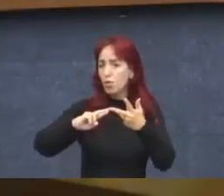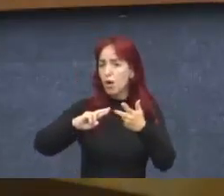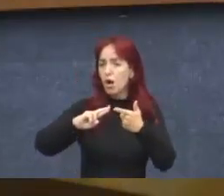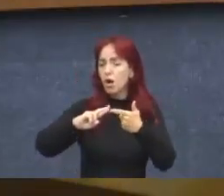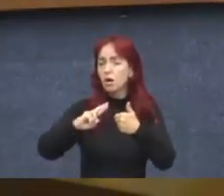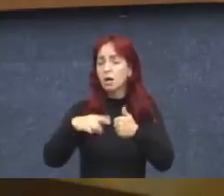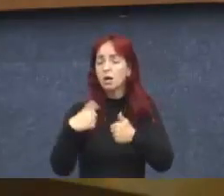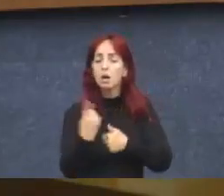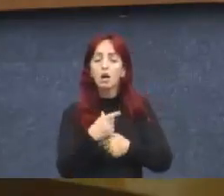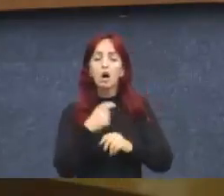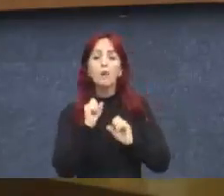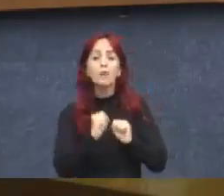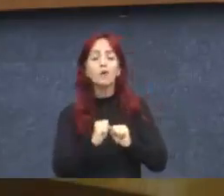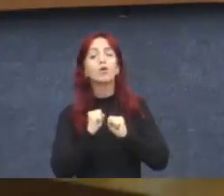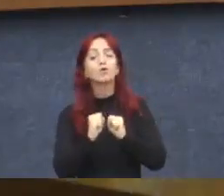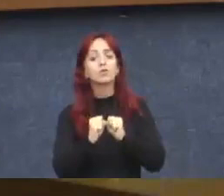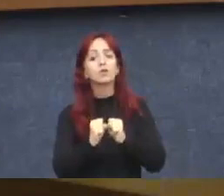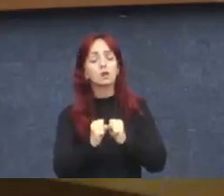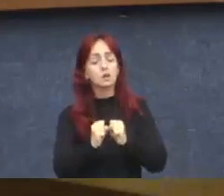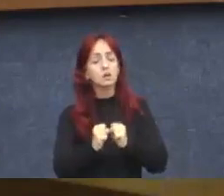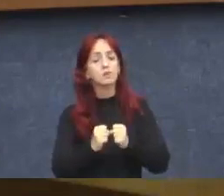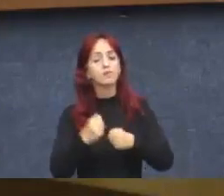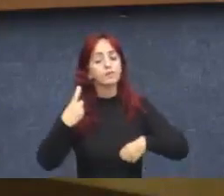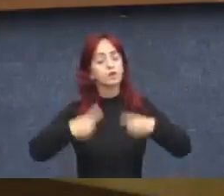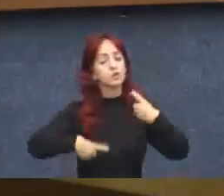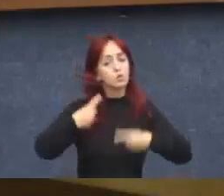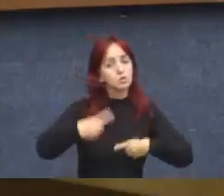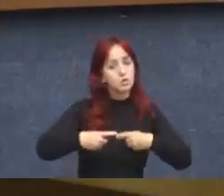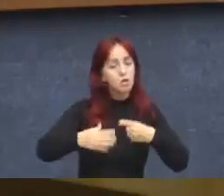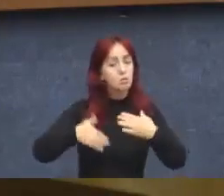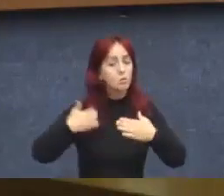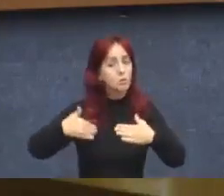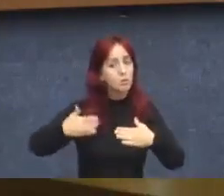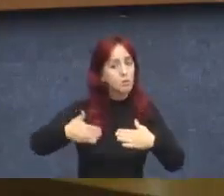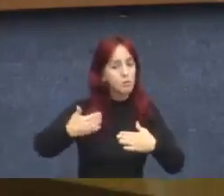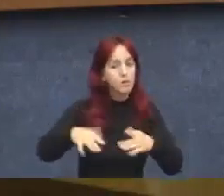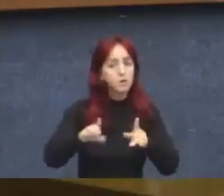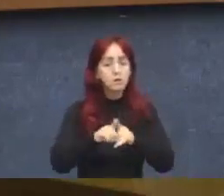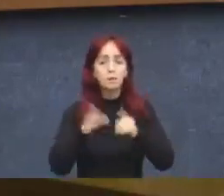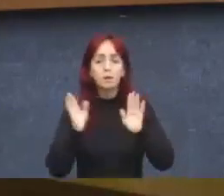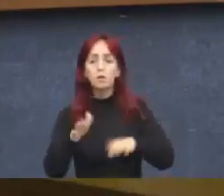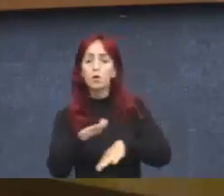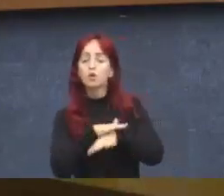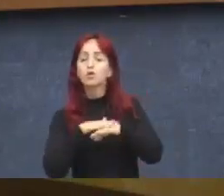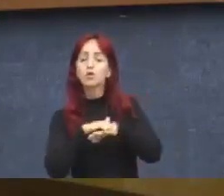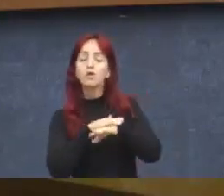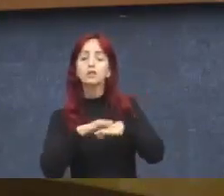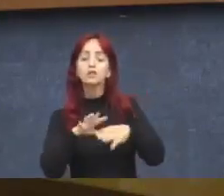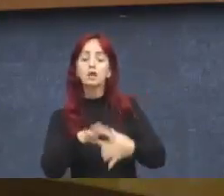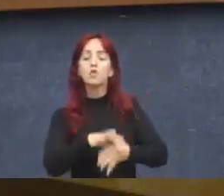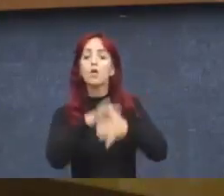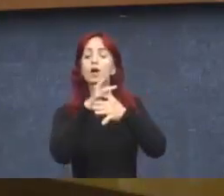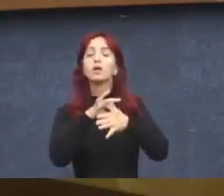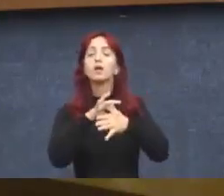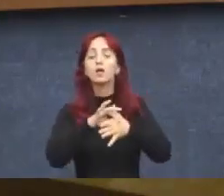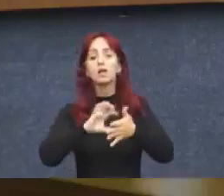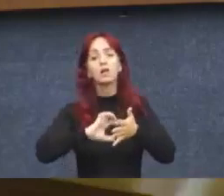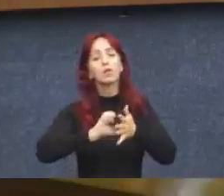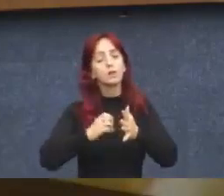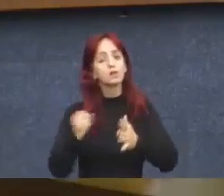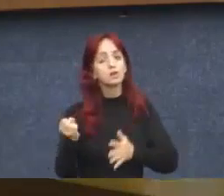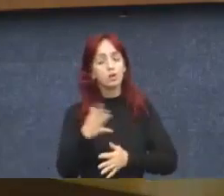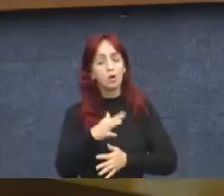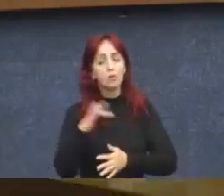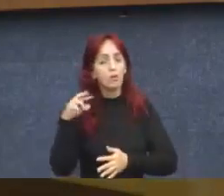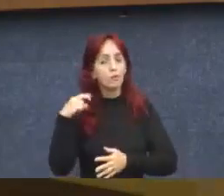que a gente possa seguir discutindo um pouco mais. Conversei hoje com a líder da bancada do Partido Novo, vereadora